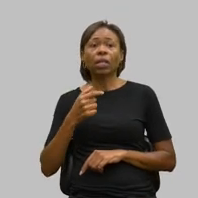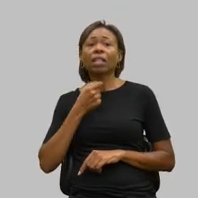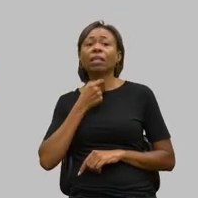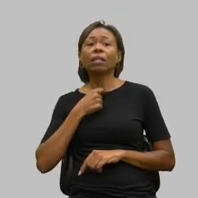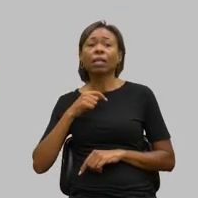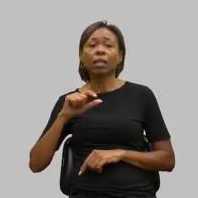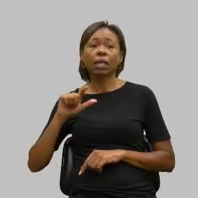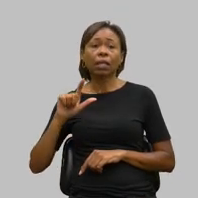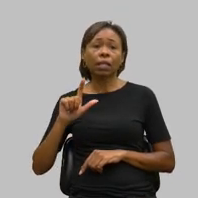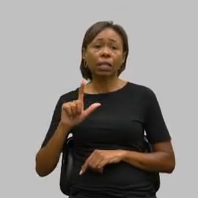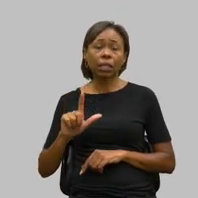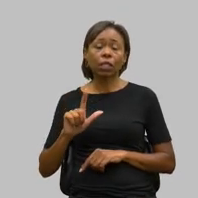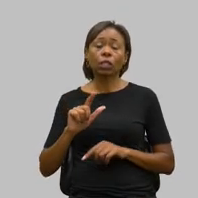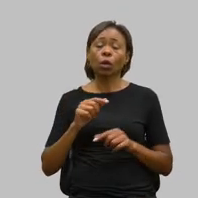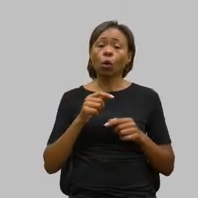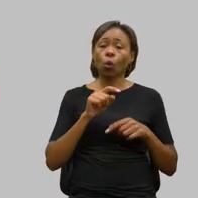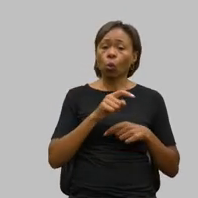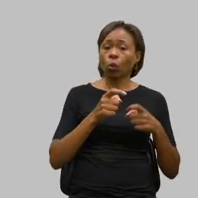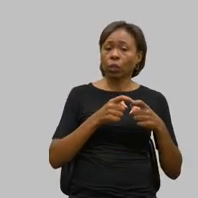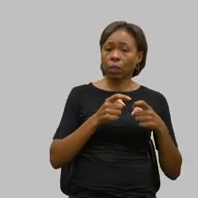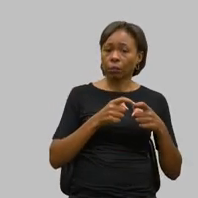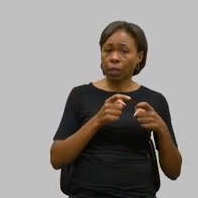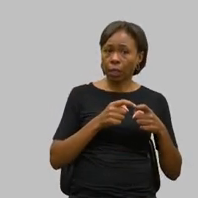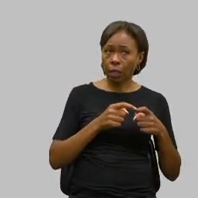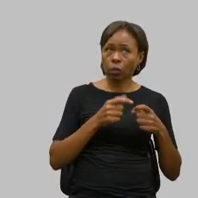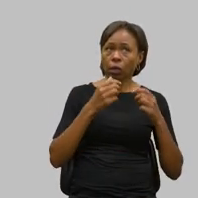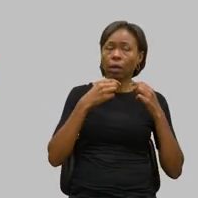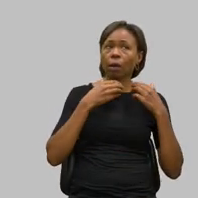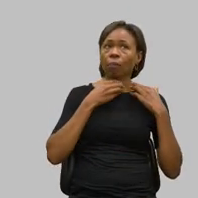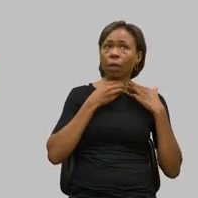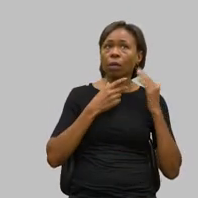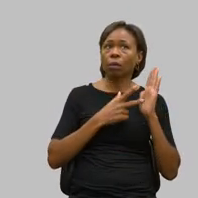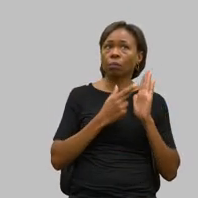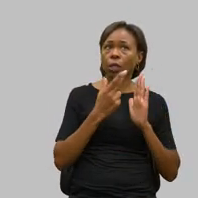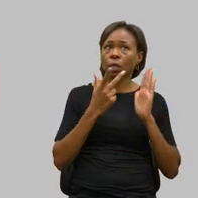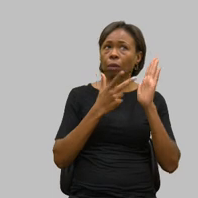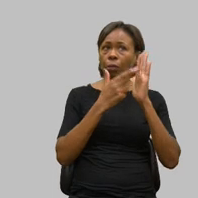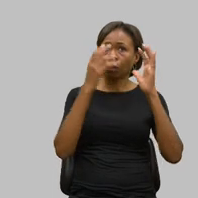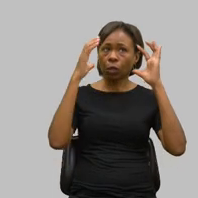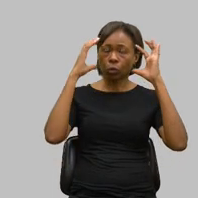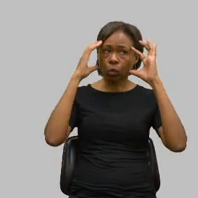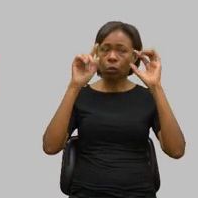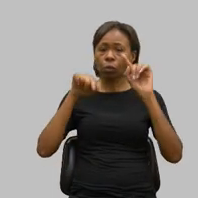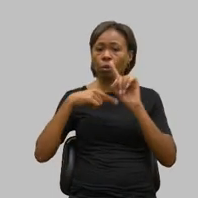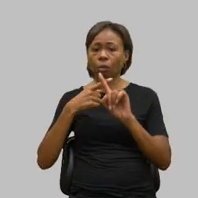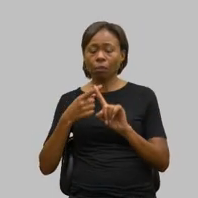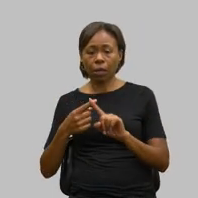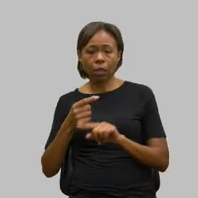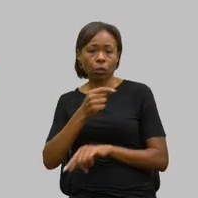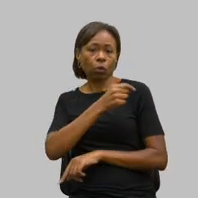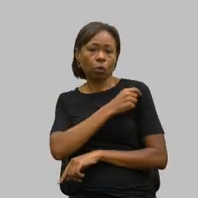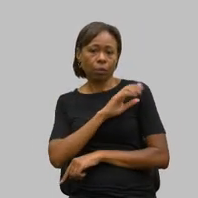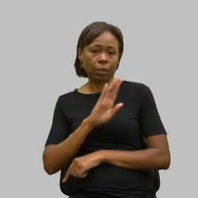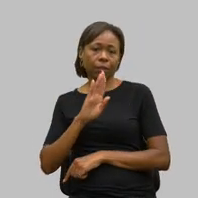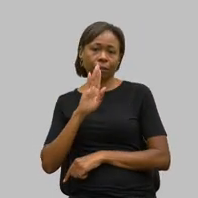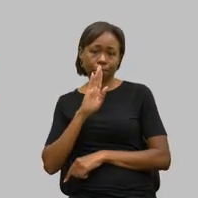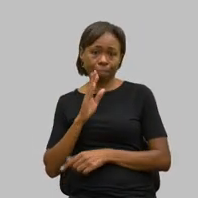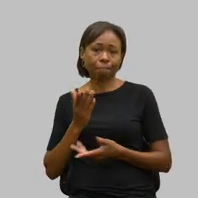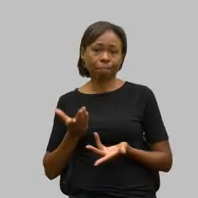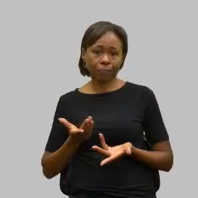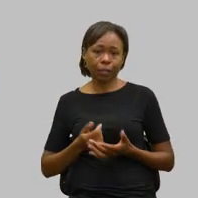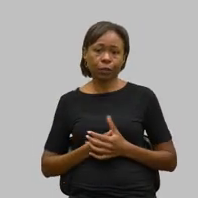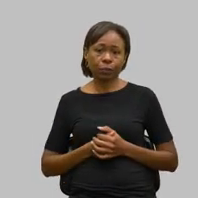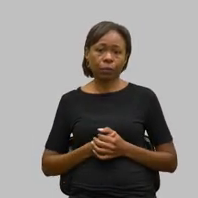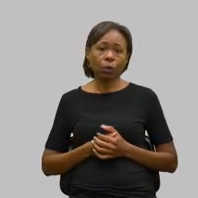o bloco cirúrgico, quer dizer que no total fica mais ou menos em R$.600,00, uma biópsia de laringe. Uma biópsia de